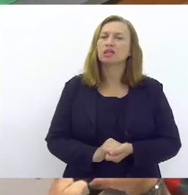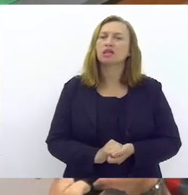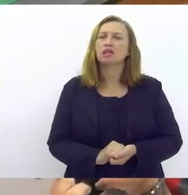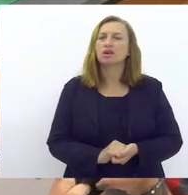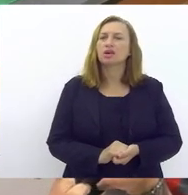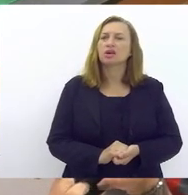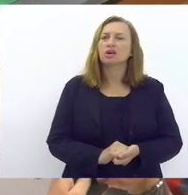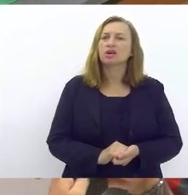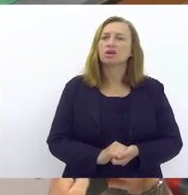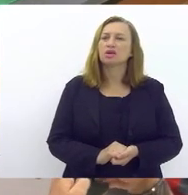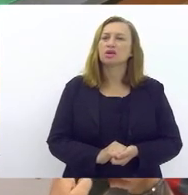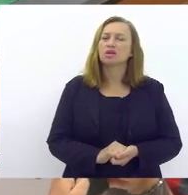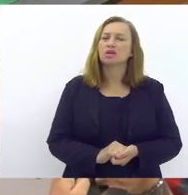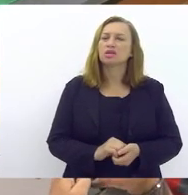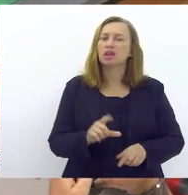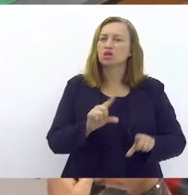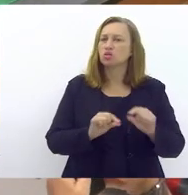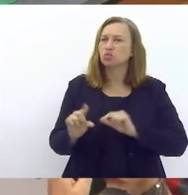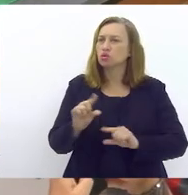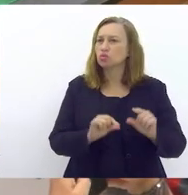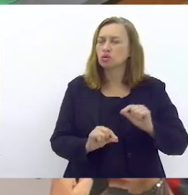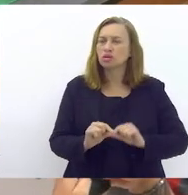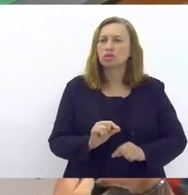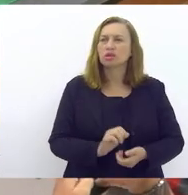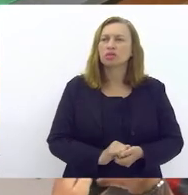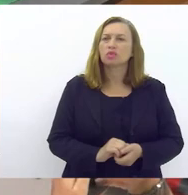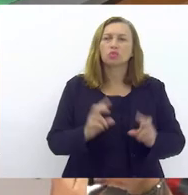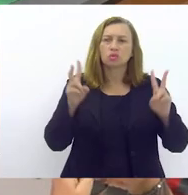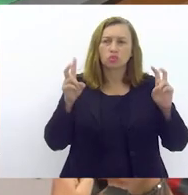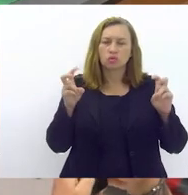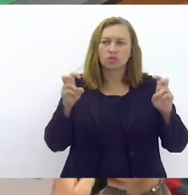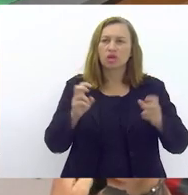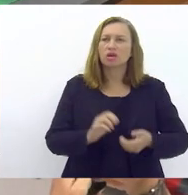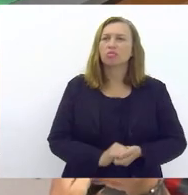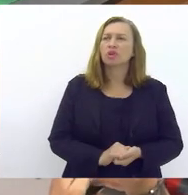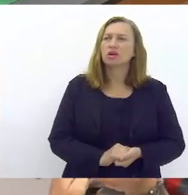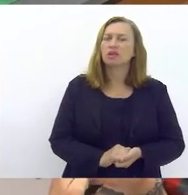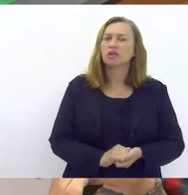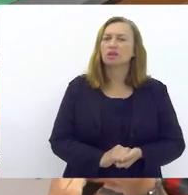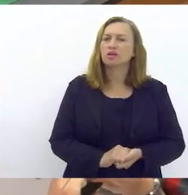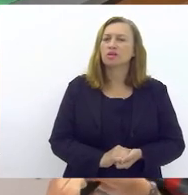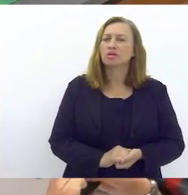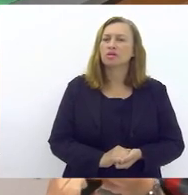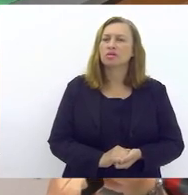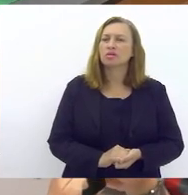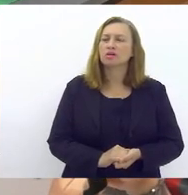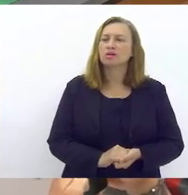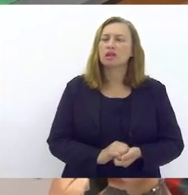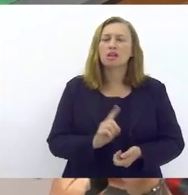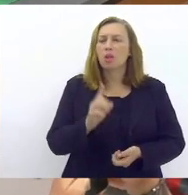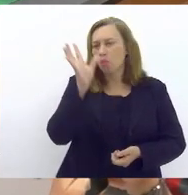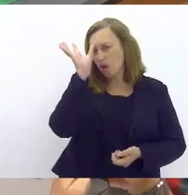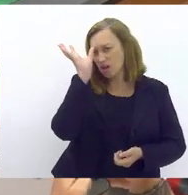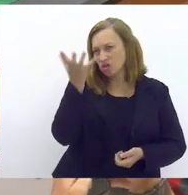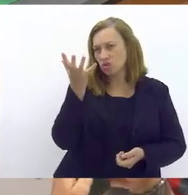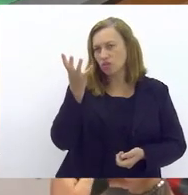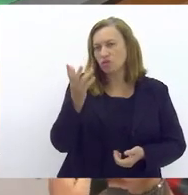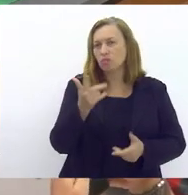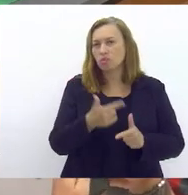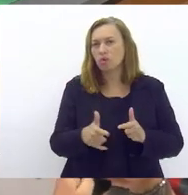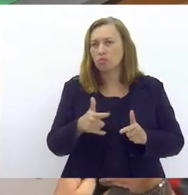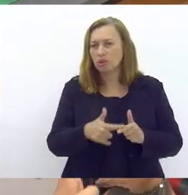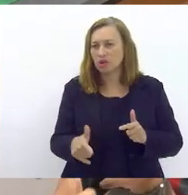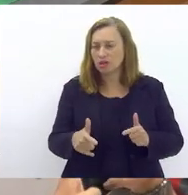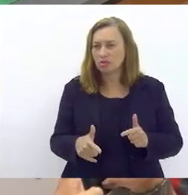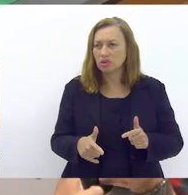decisão da ADIM no tema 8848, que não resolve os problemas, a